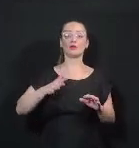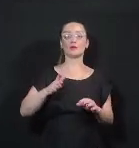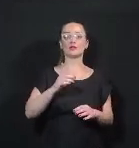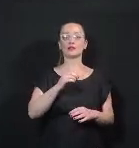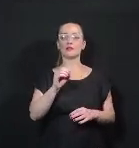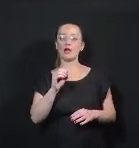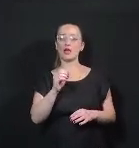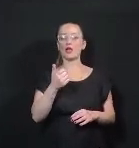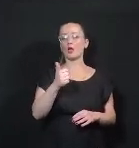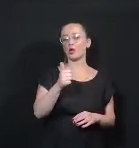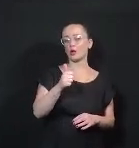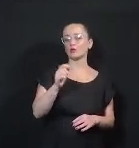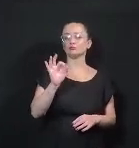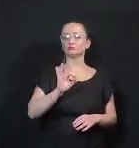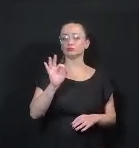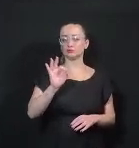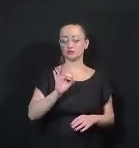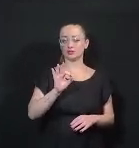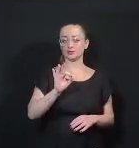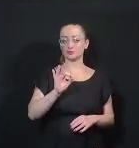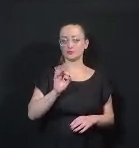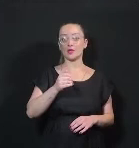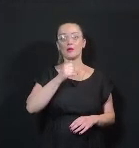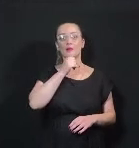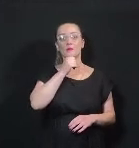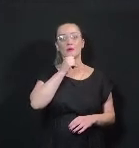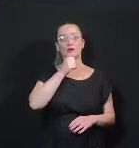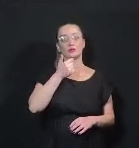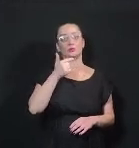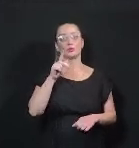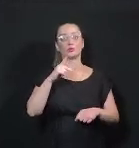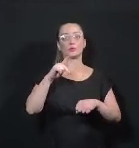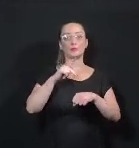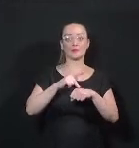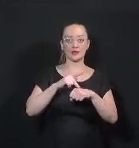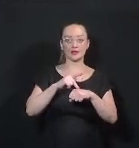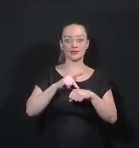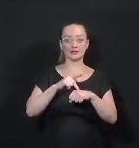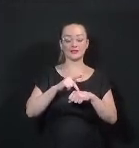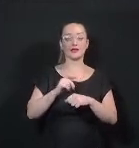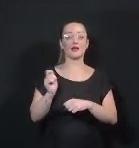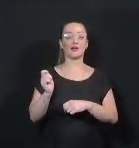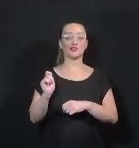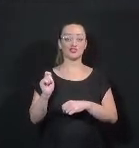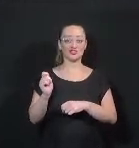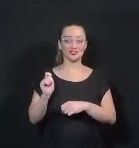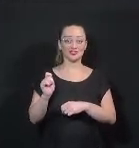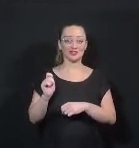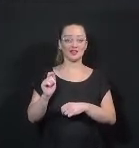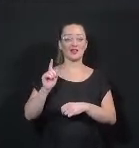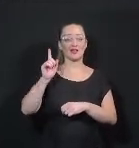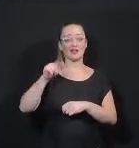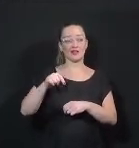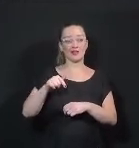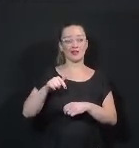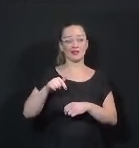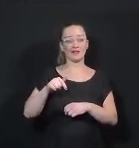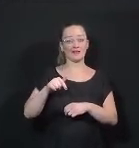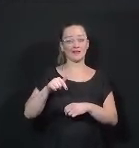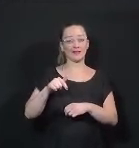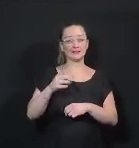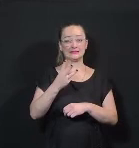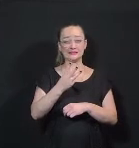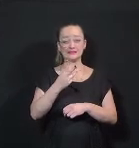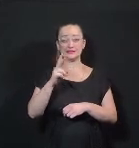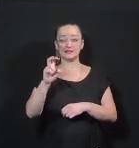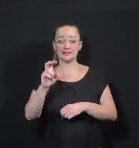10, 11%, enquanto, por exemplo, o nosso país vizinho, a Argentina, chega a